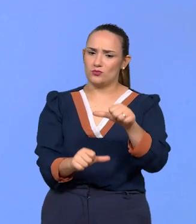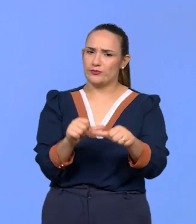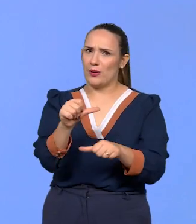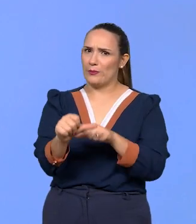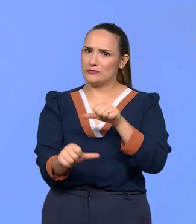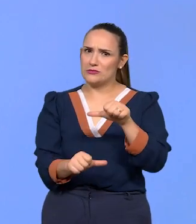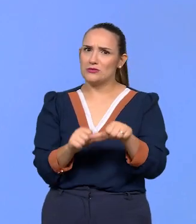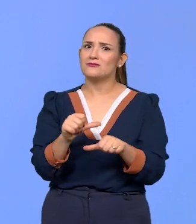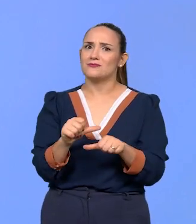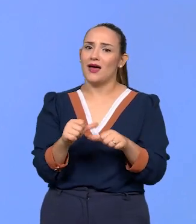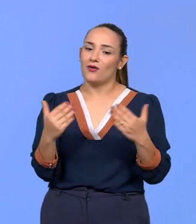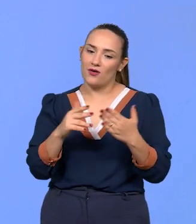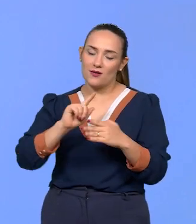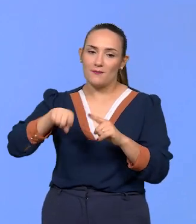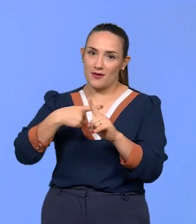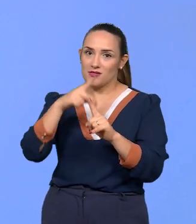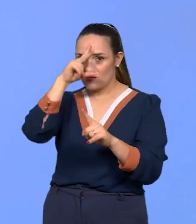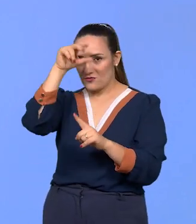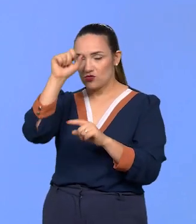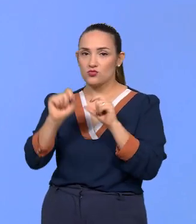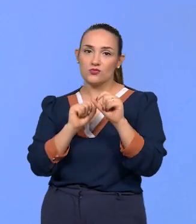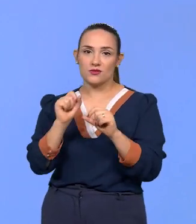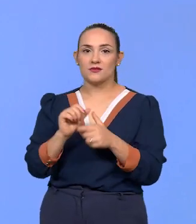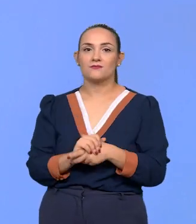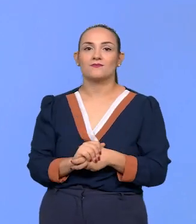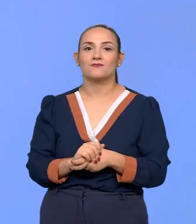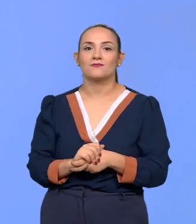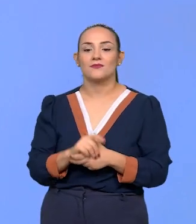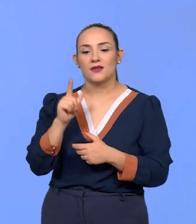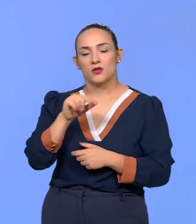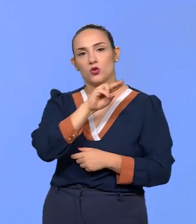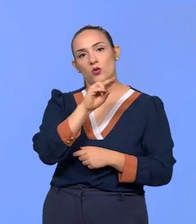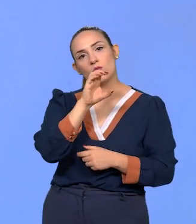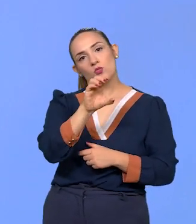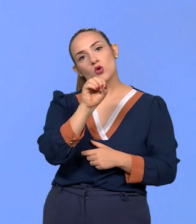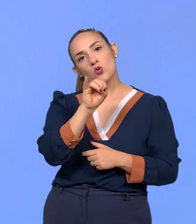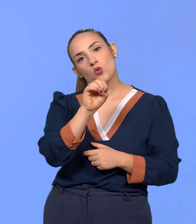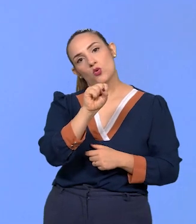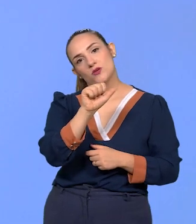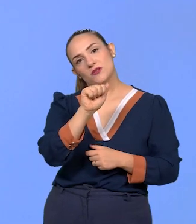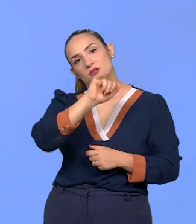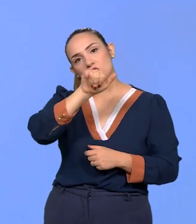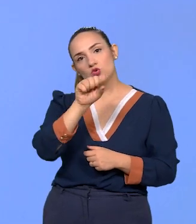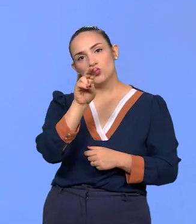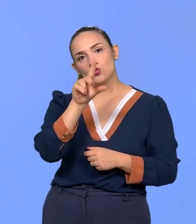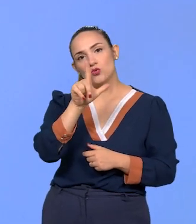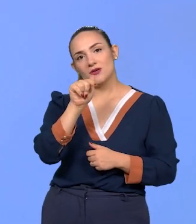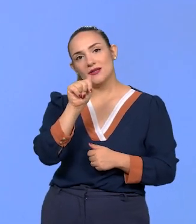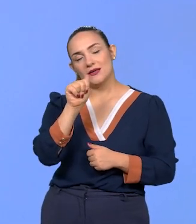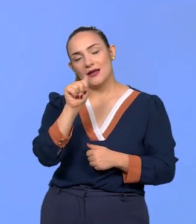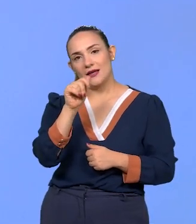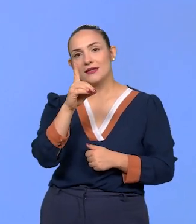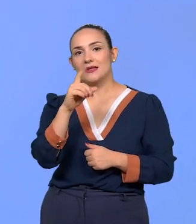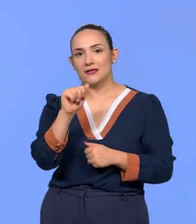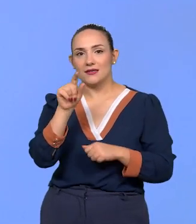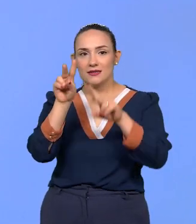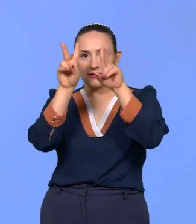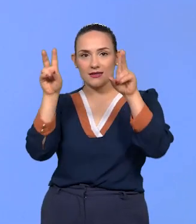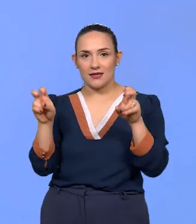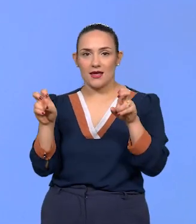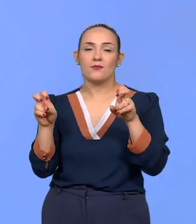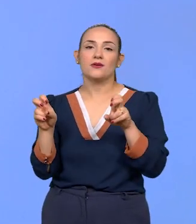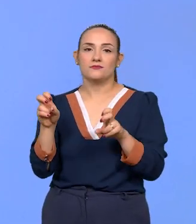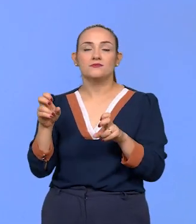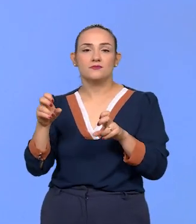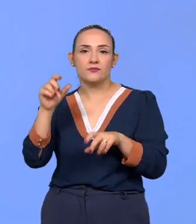verdade, reforçou o seu entendimento sobre a coisa julgada em matéria tributária. Isso trouxe muita